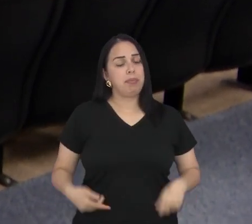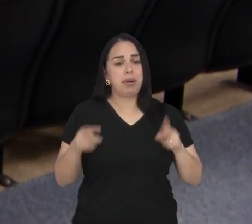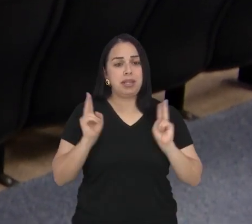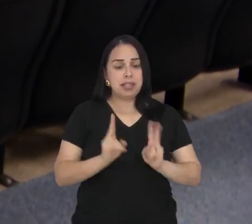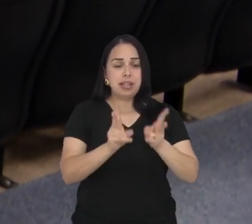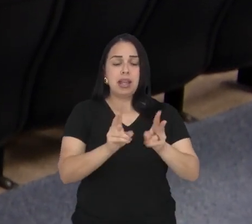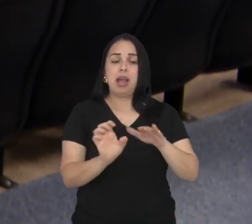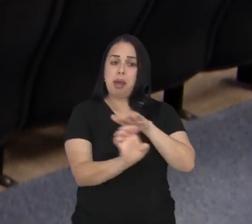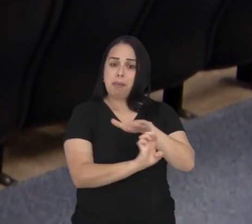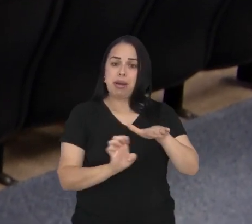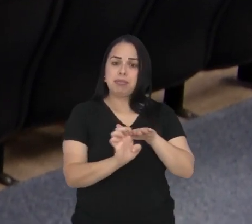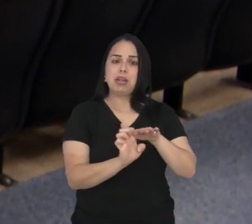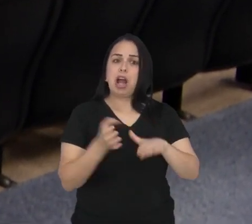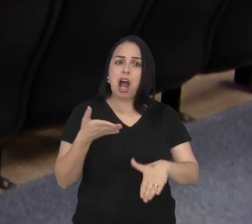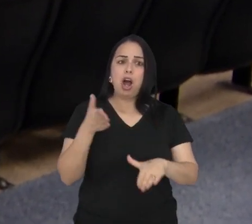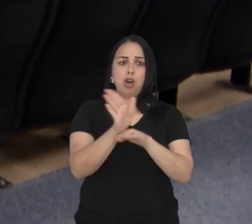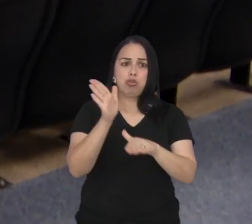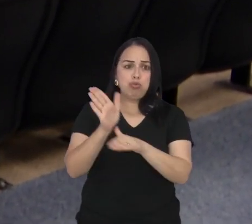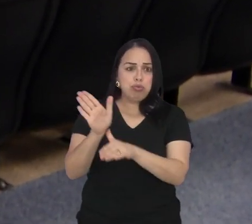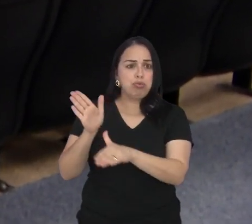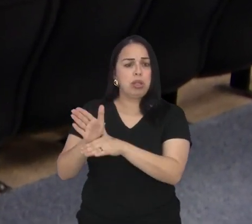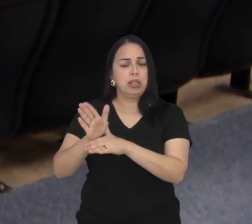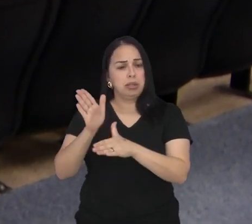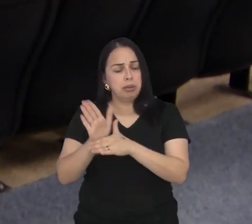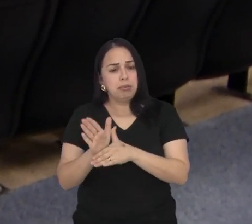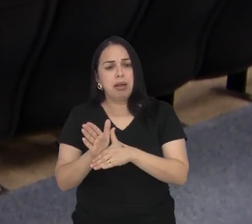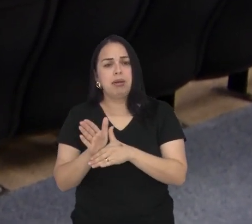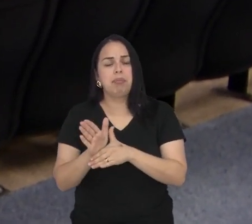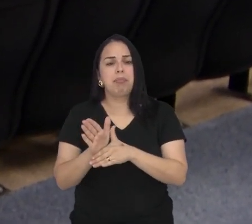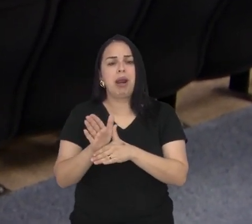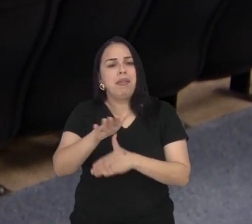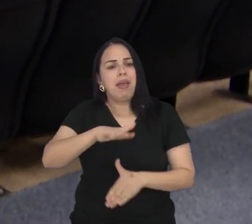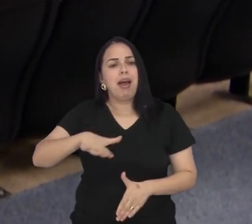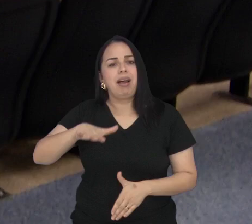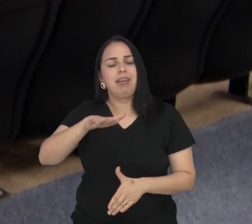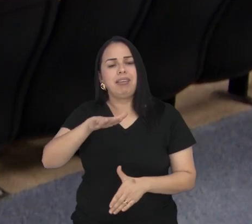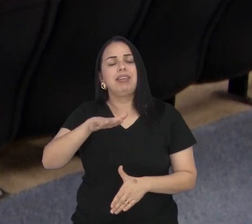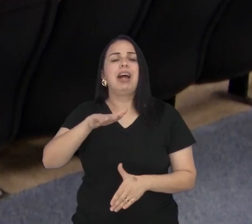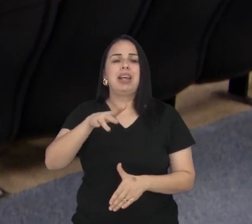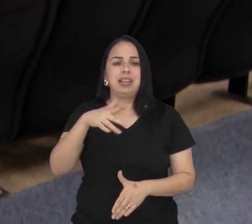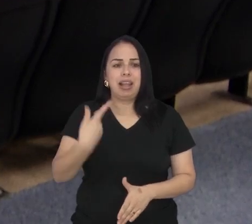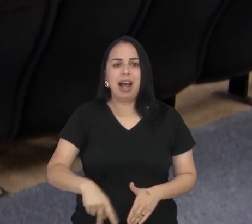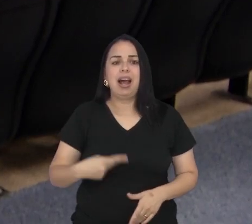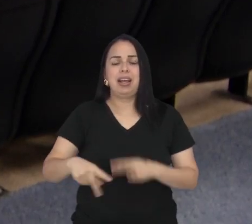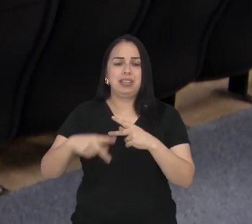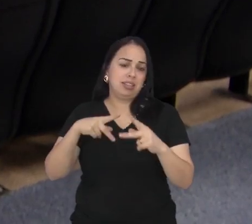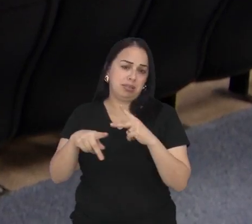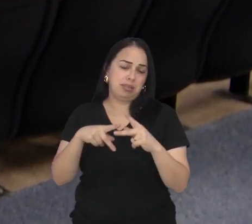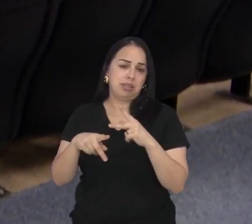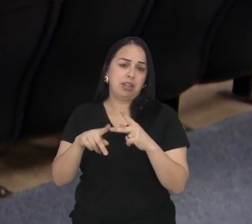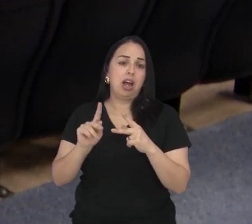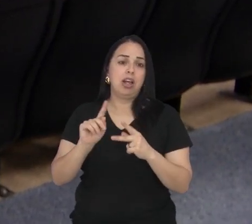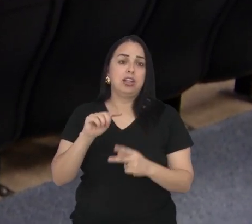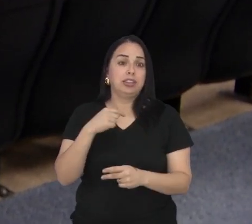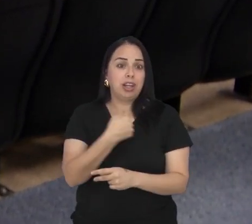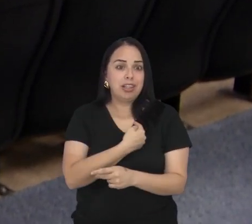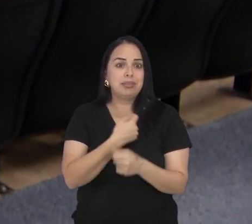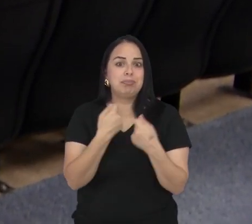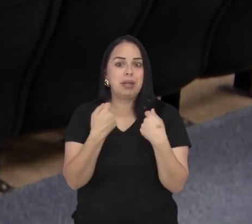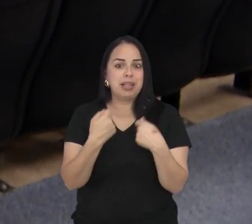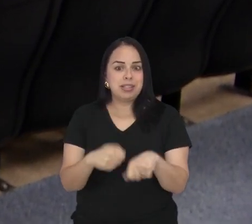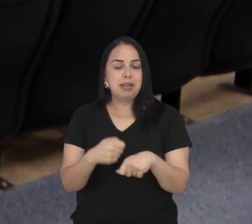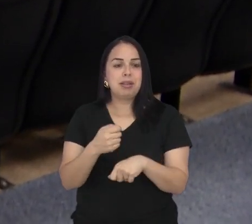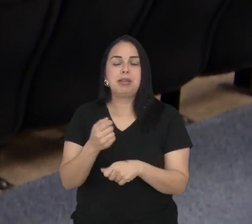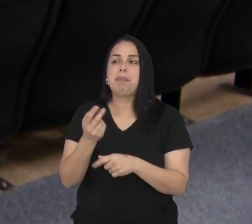tem muito a contribuir para a questão da água, né? Em São José dos Campos, nós temos